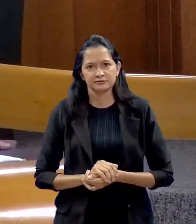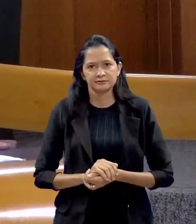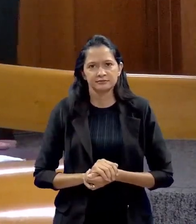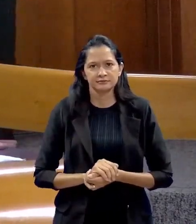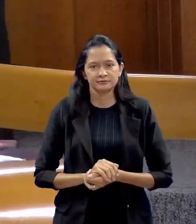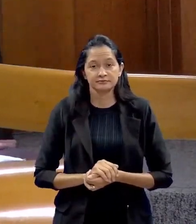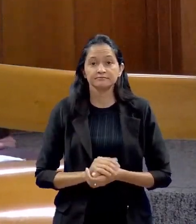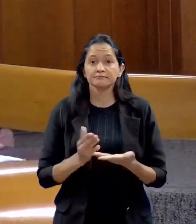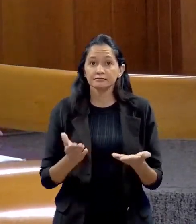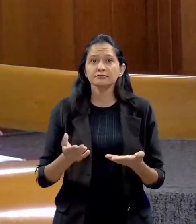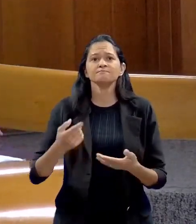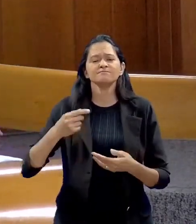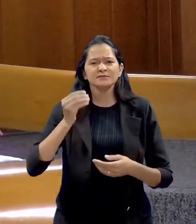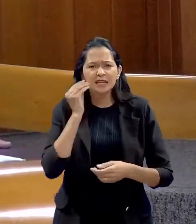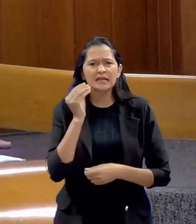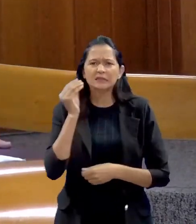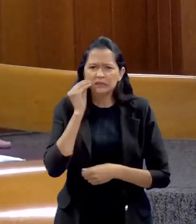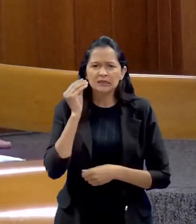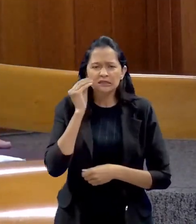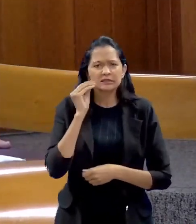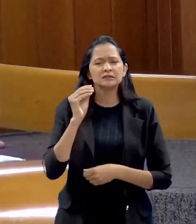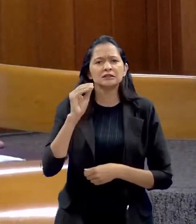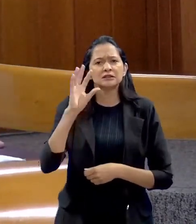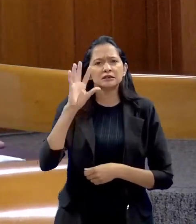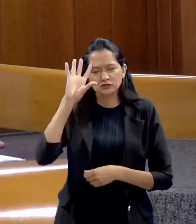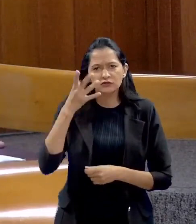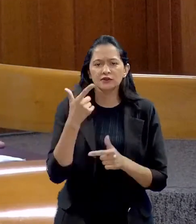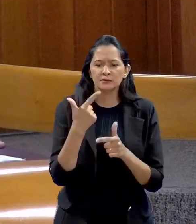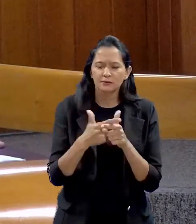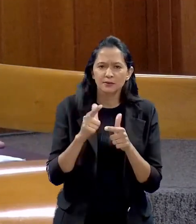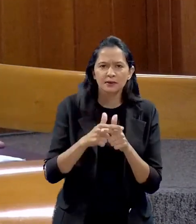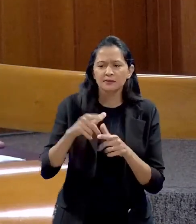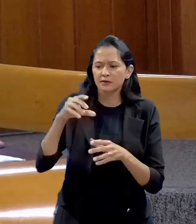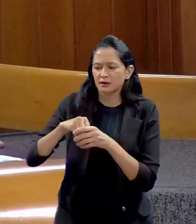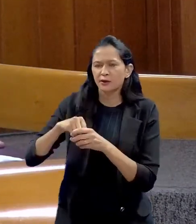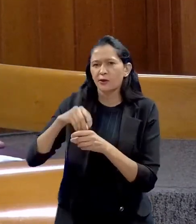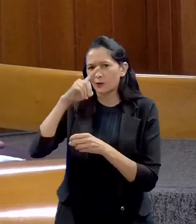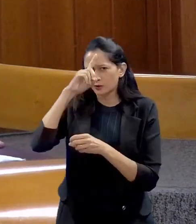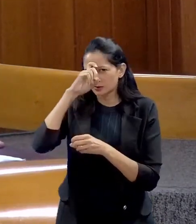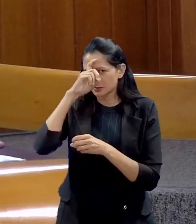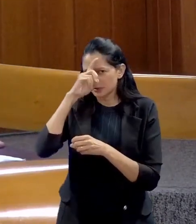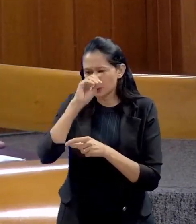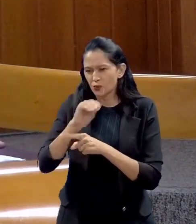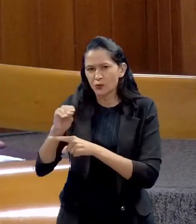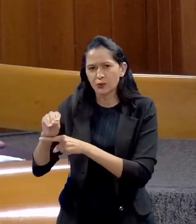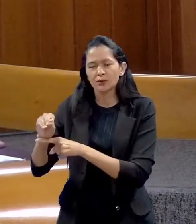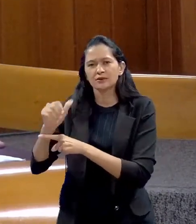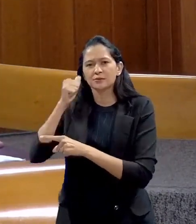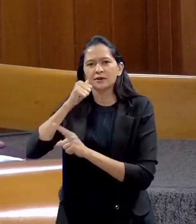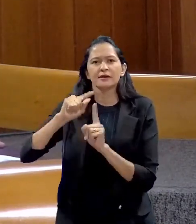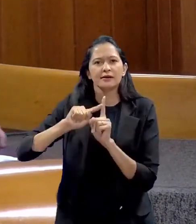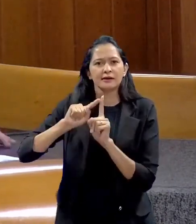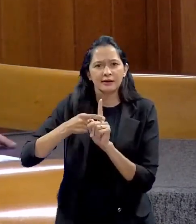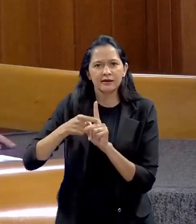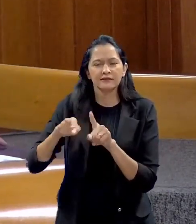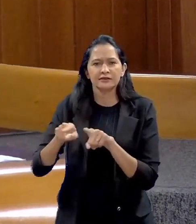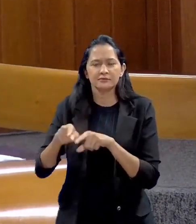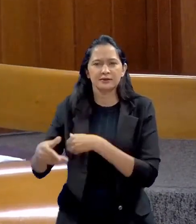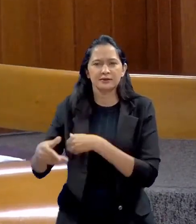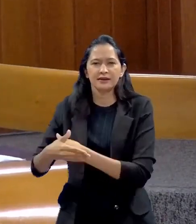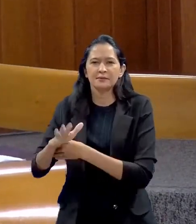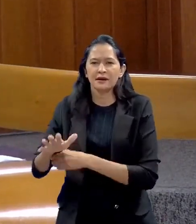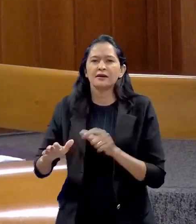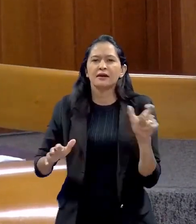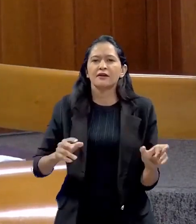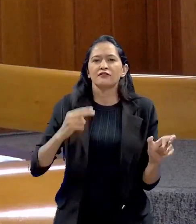Estamos tentando resolver o problema das maternidades. E quero cumprimentar a vereadora que não está aqui presente, a